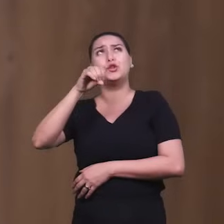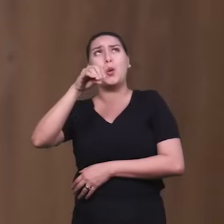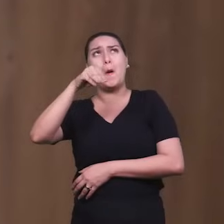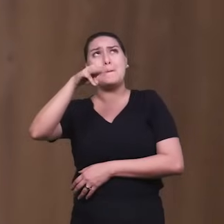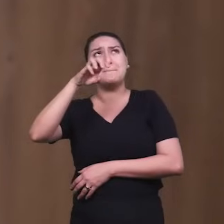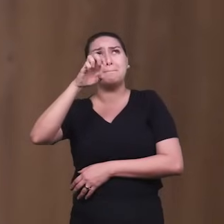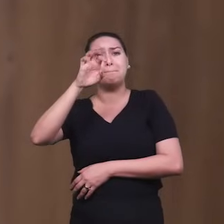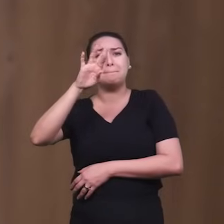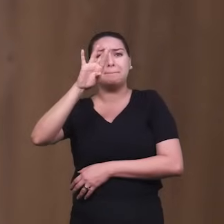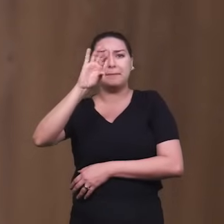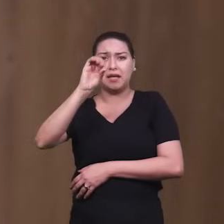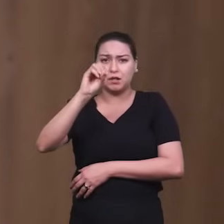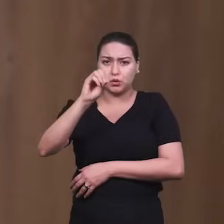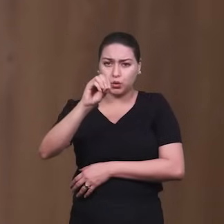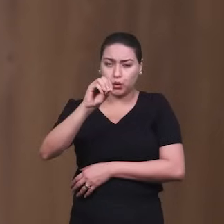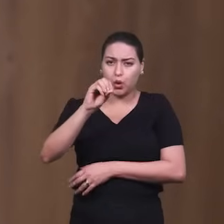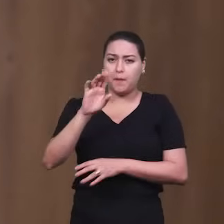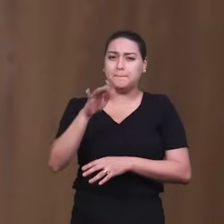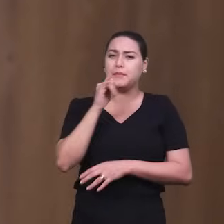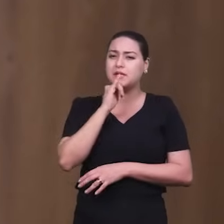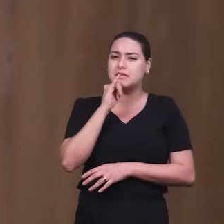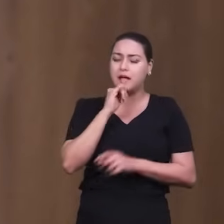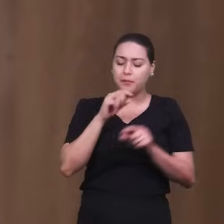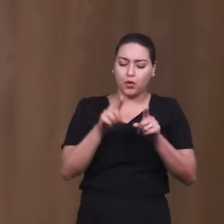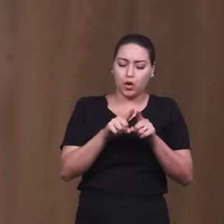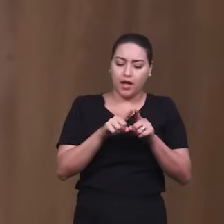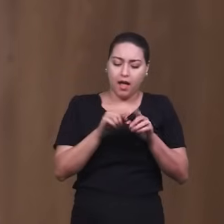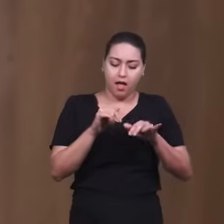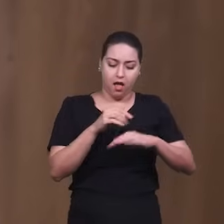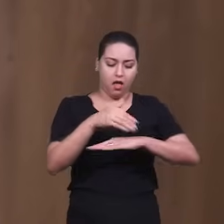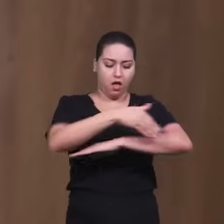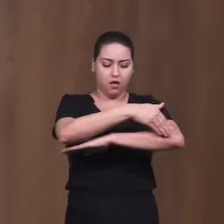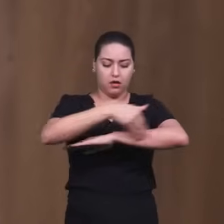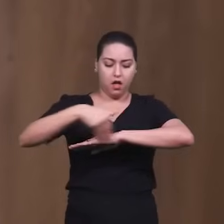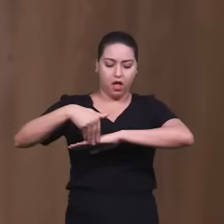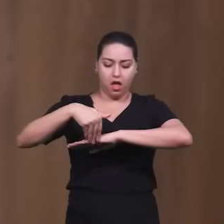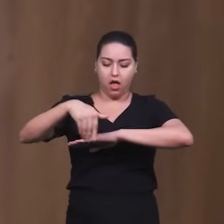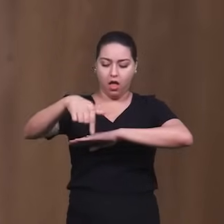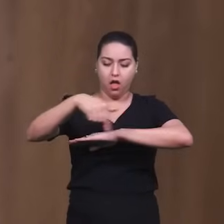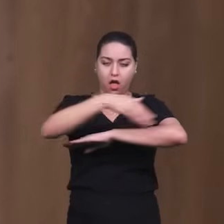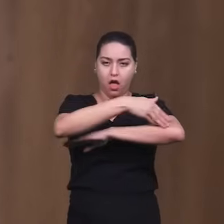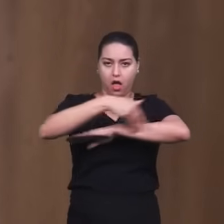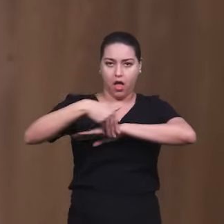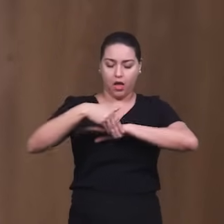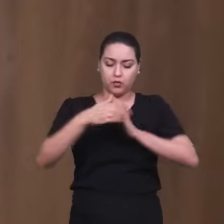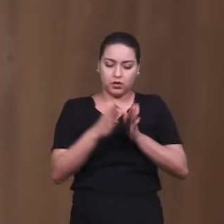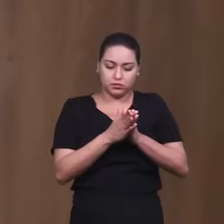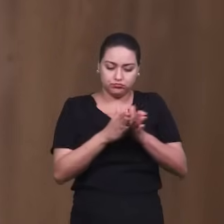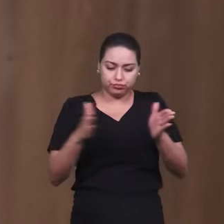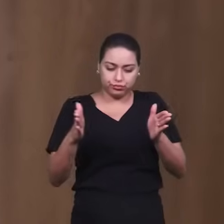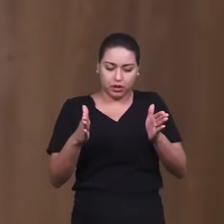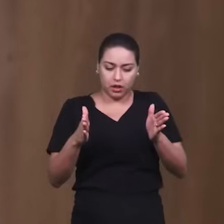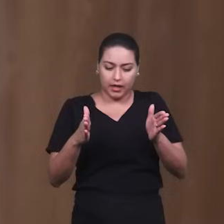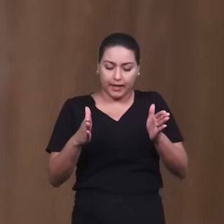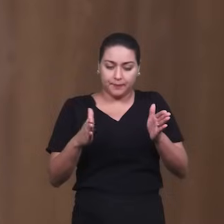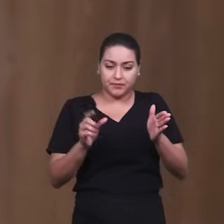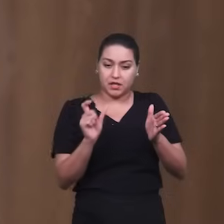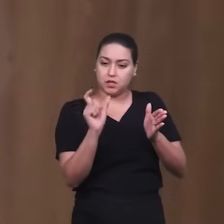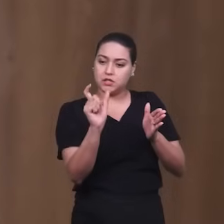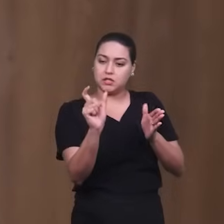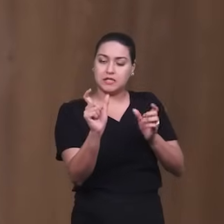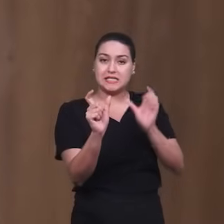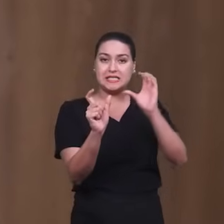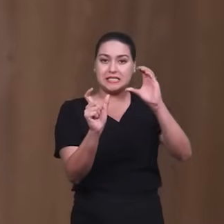2 nanômetros, né? Então, você pega 1 milímetro de uma régua, aí você vai partir esse milímetro aí em